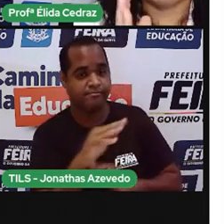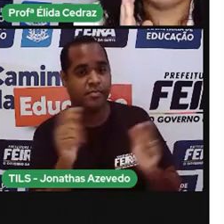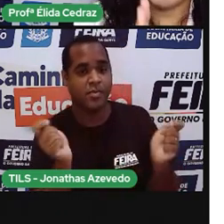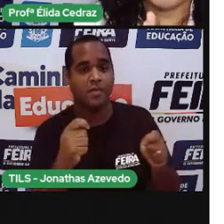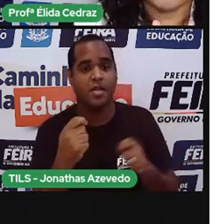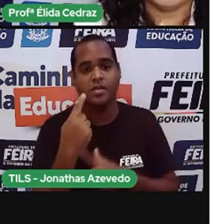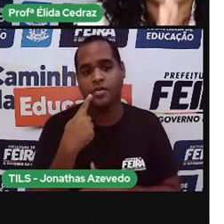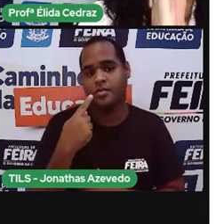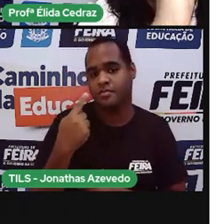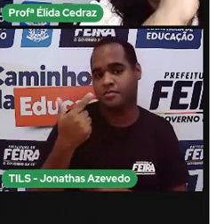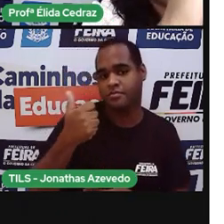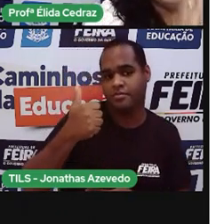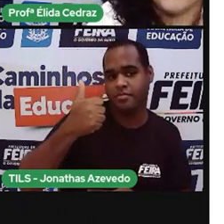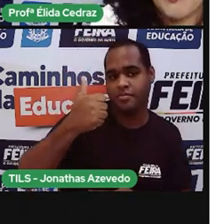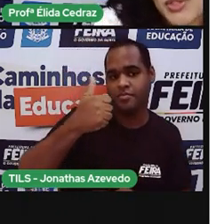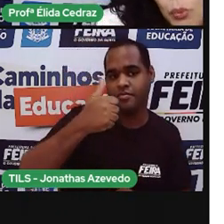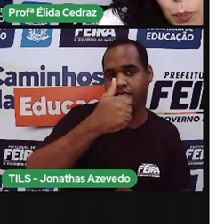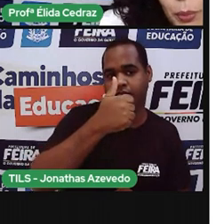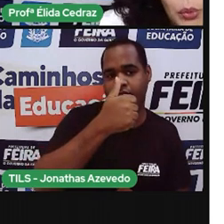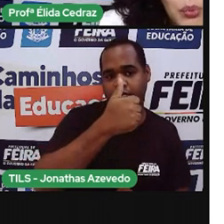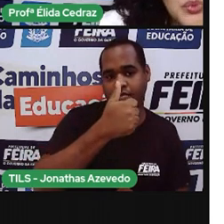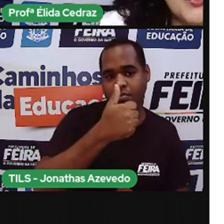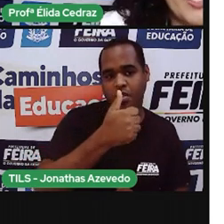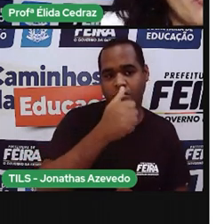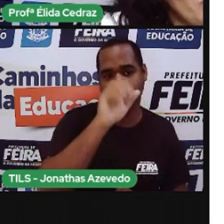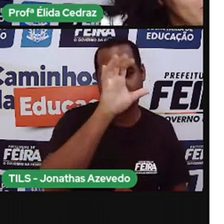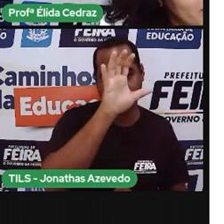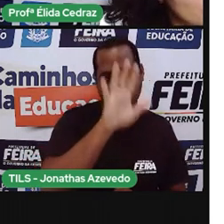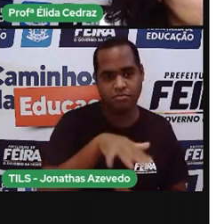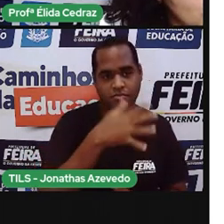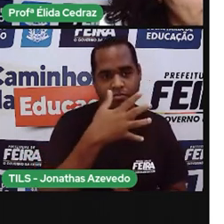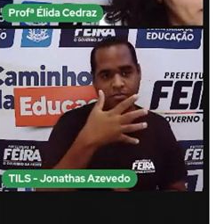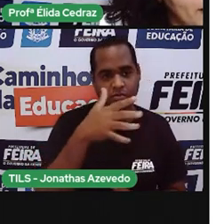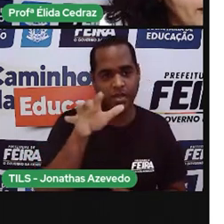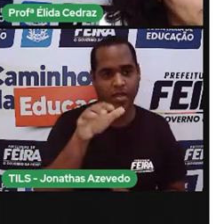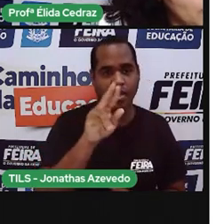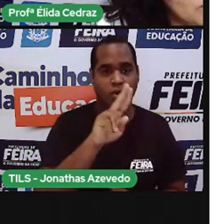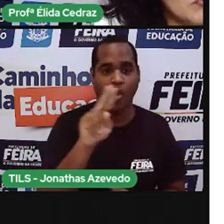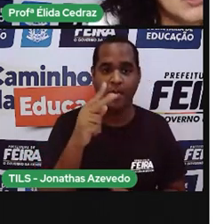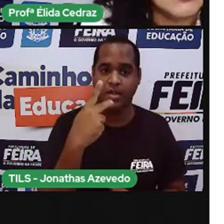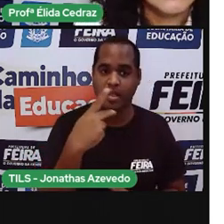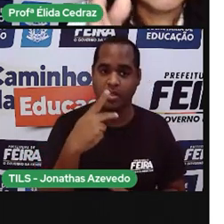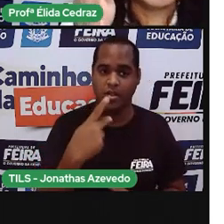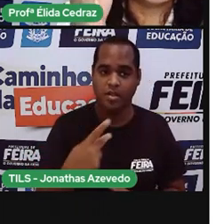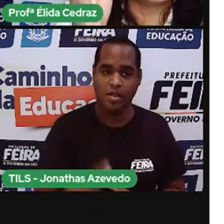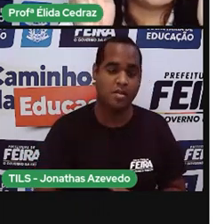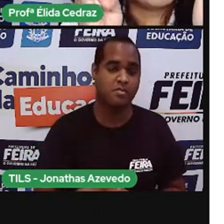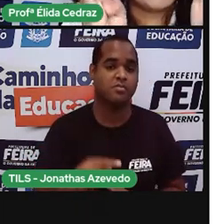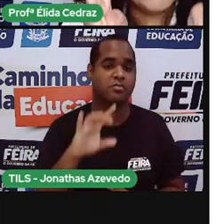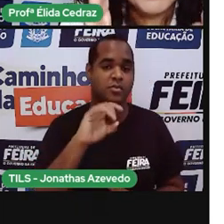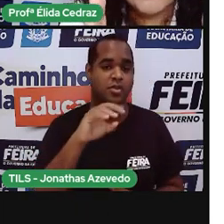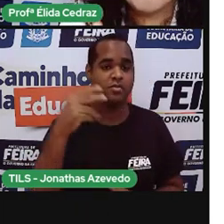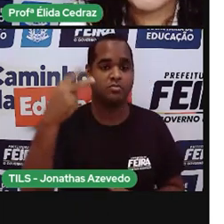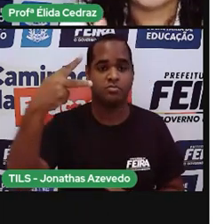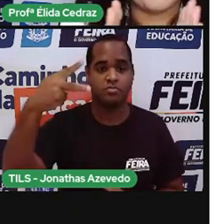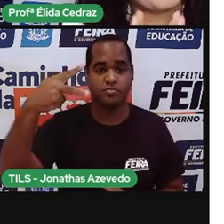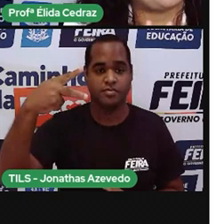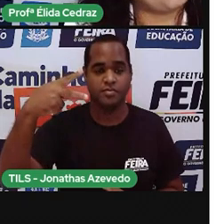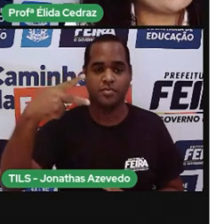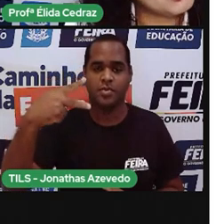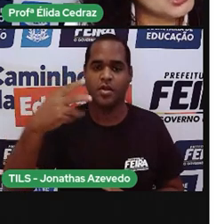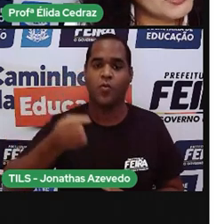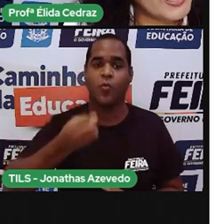vai ter na primeira coluna o nome do produto, que é o item de supermercado. Na coluna do